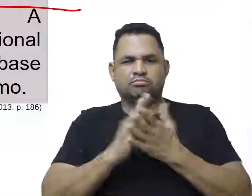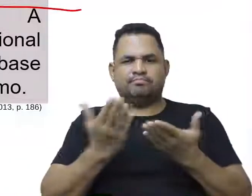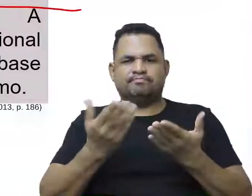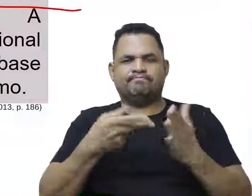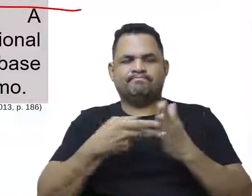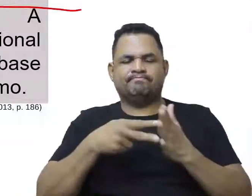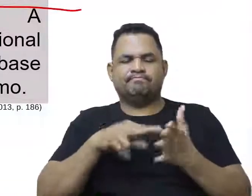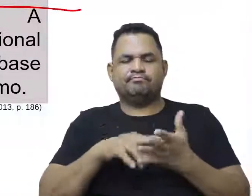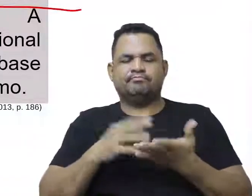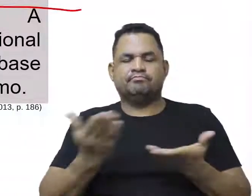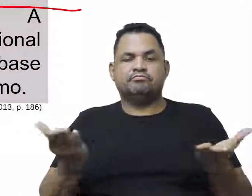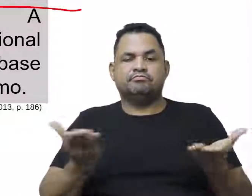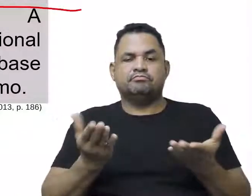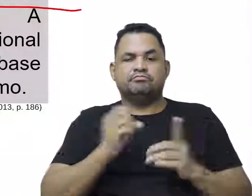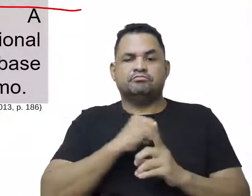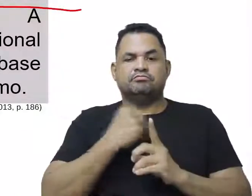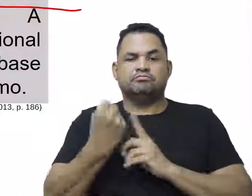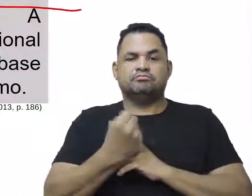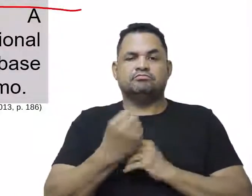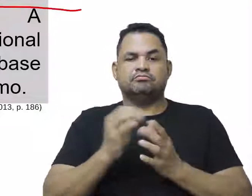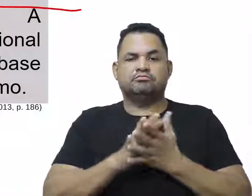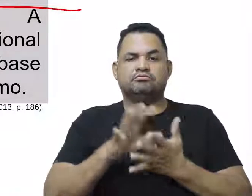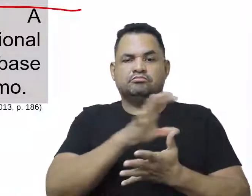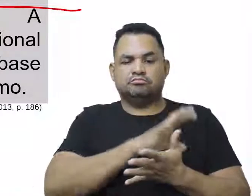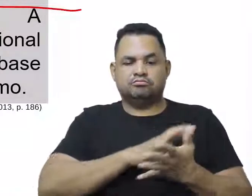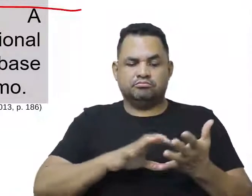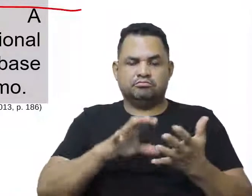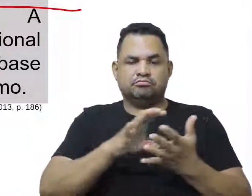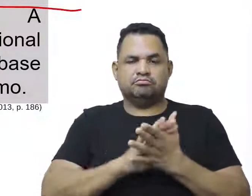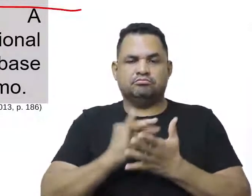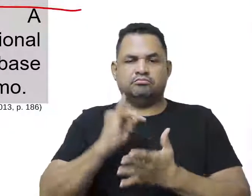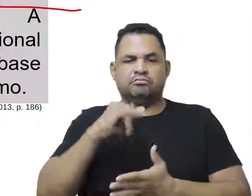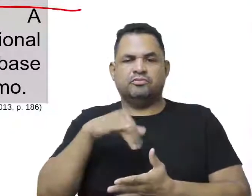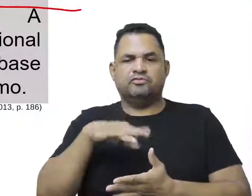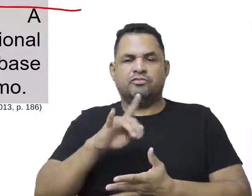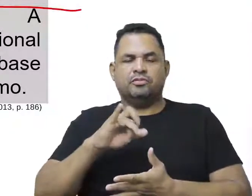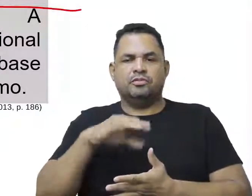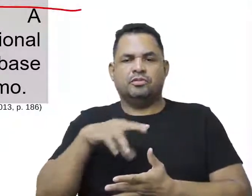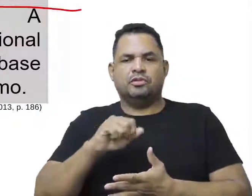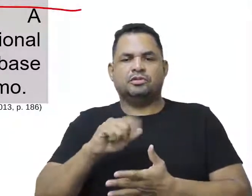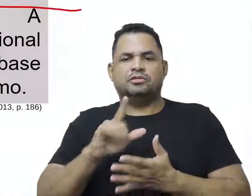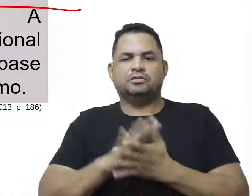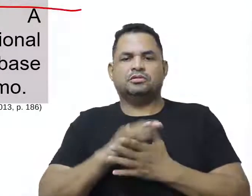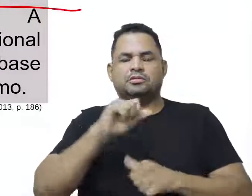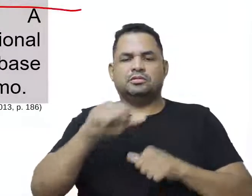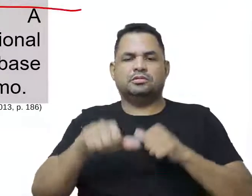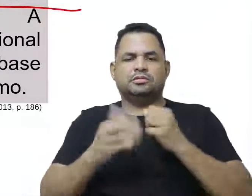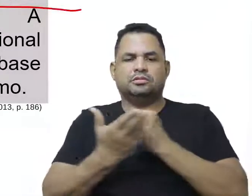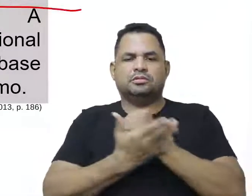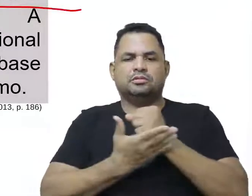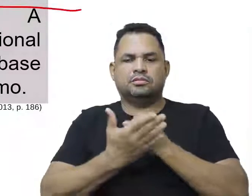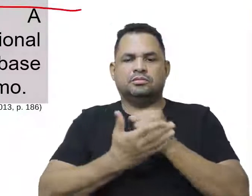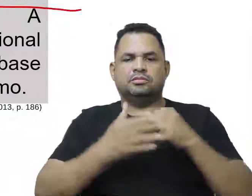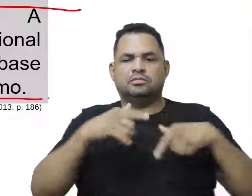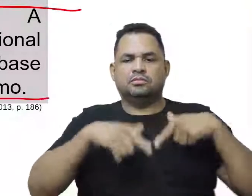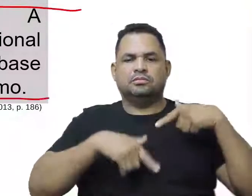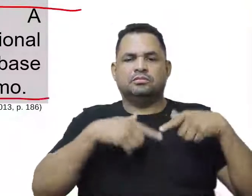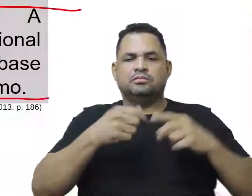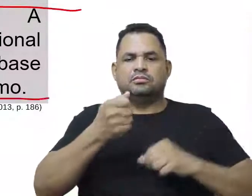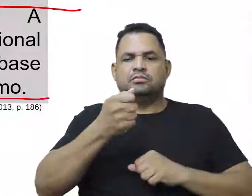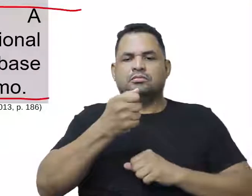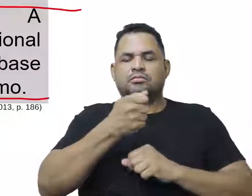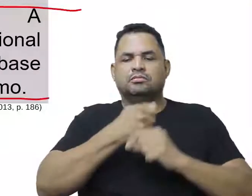a sociedade que a gente vive hoje a revolução informacional trans a base produtiva do